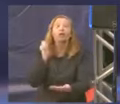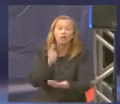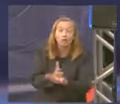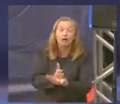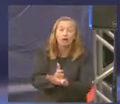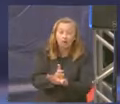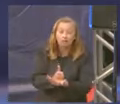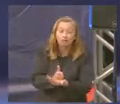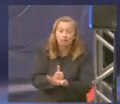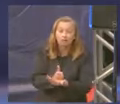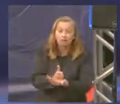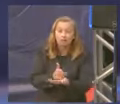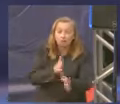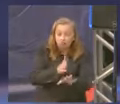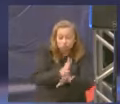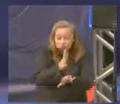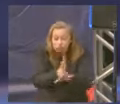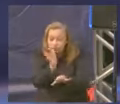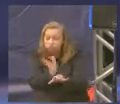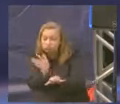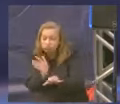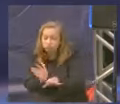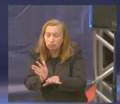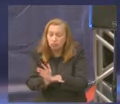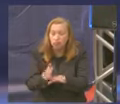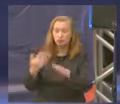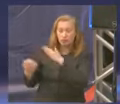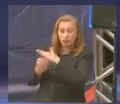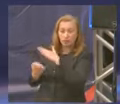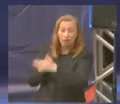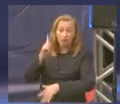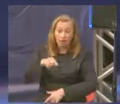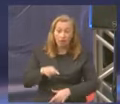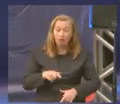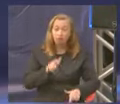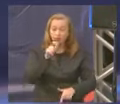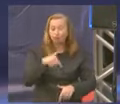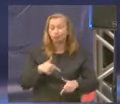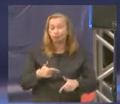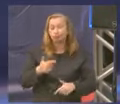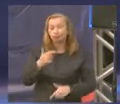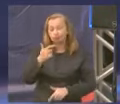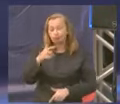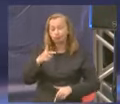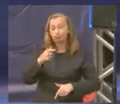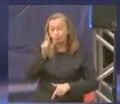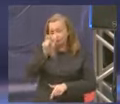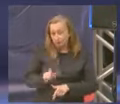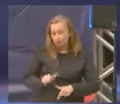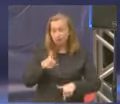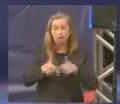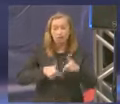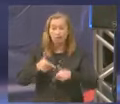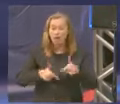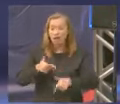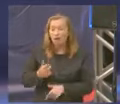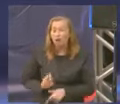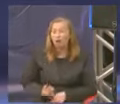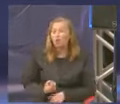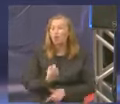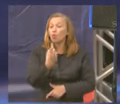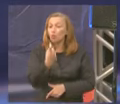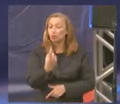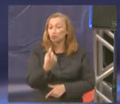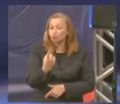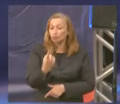por saídas para essas empresas? É o trabalhador, porque ele é a única vítima desse processo.